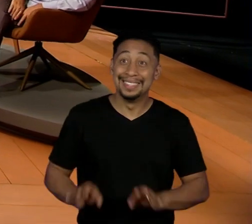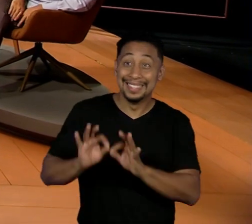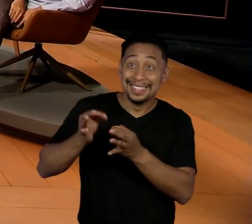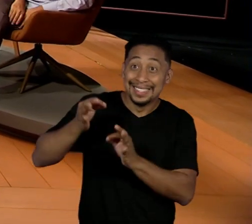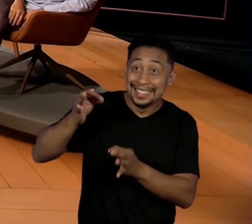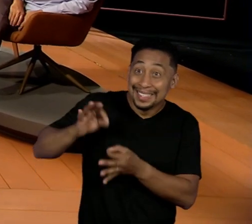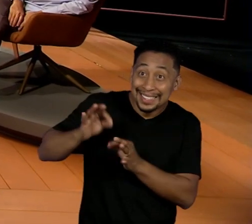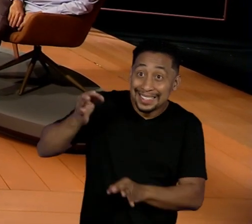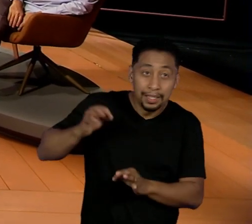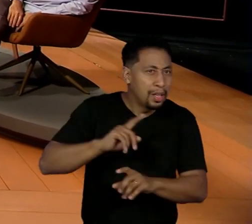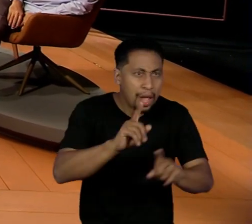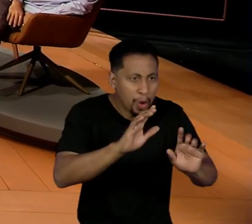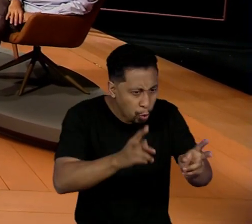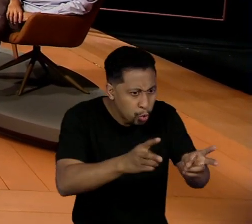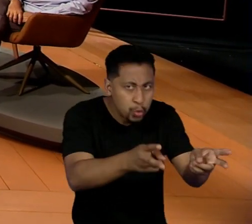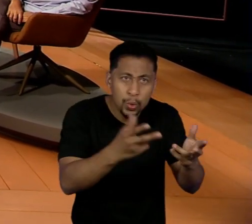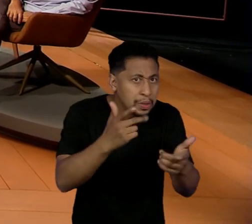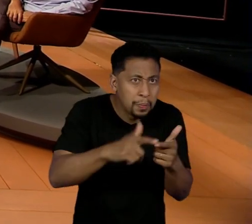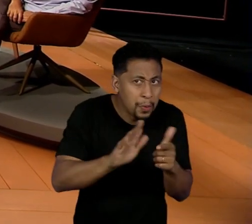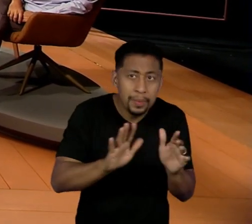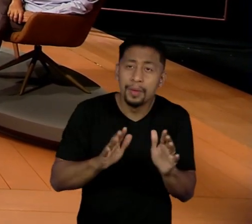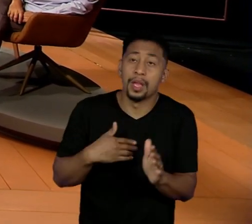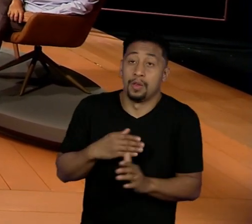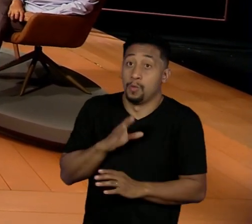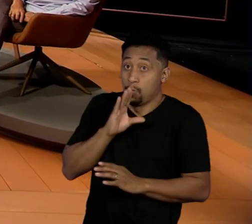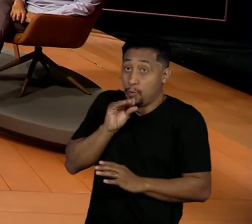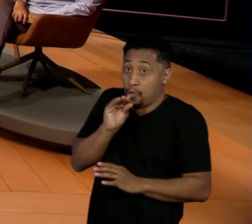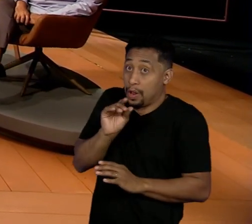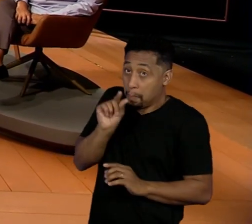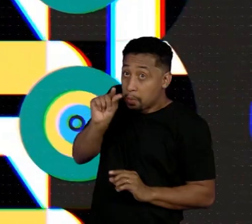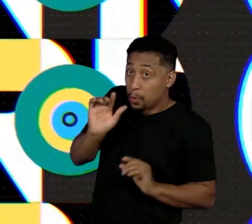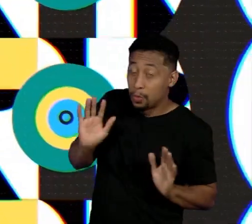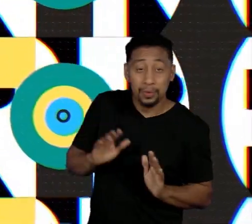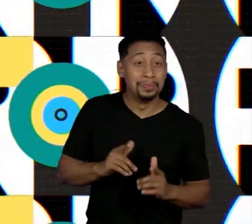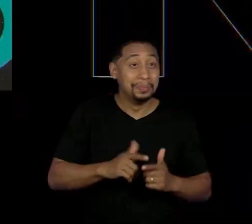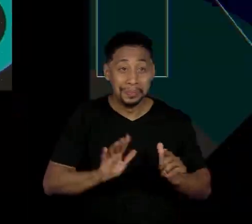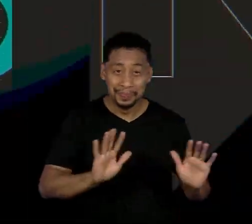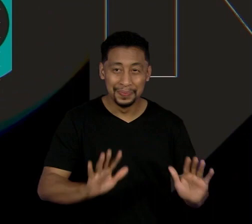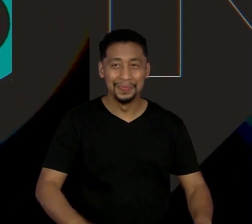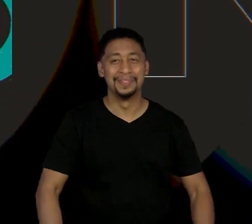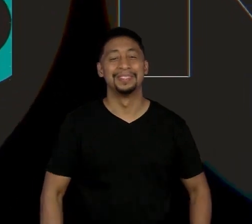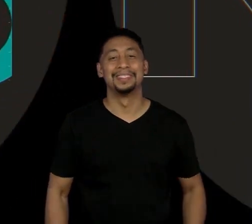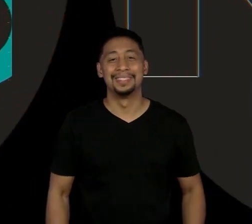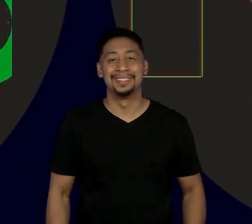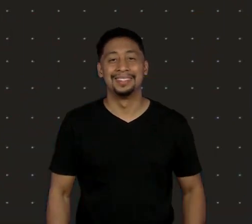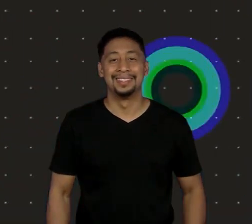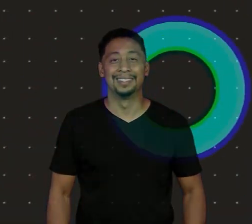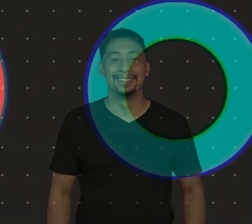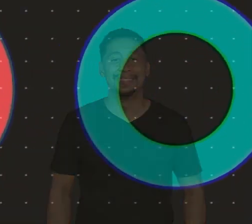Não, por favor, Já chega, não não tem faça mais isso. nada para falar. Não faça isso!